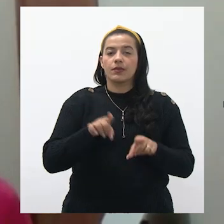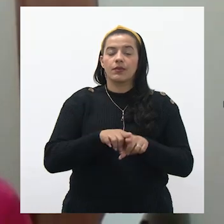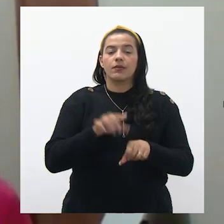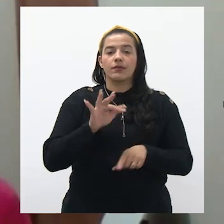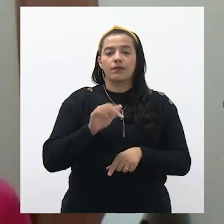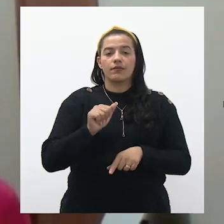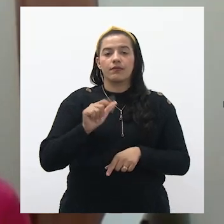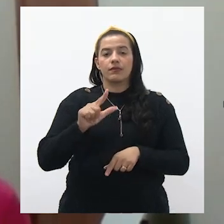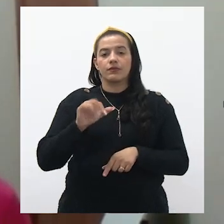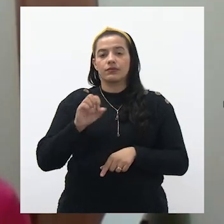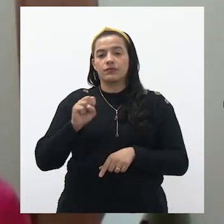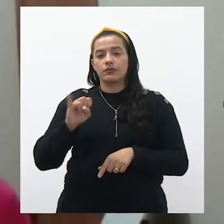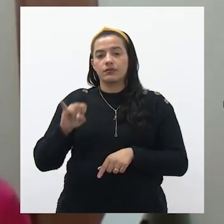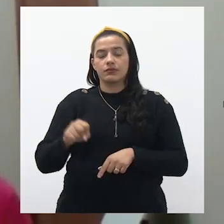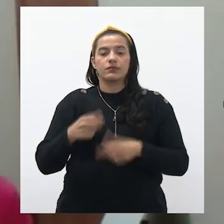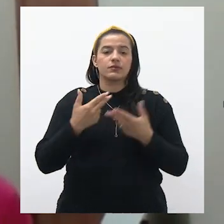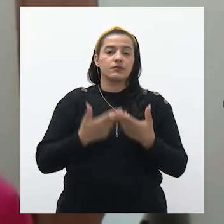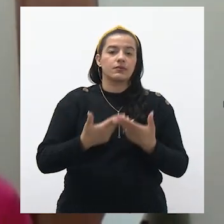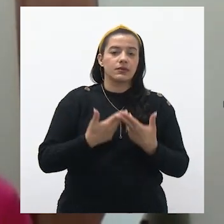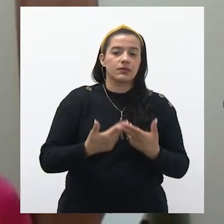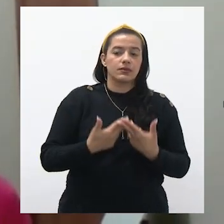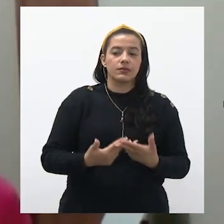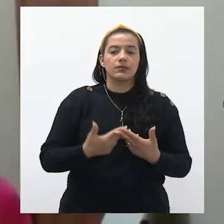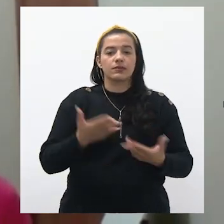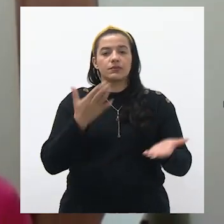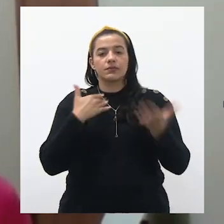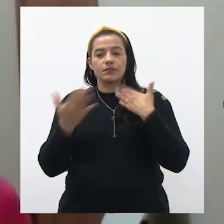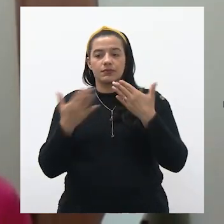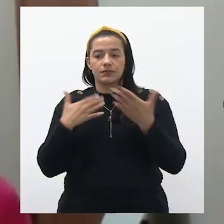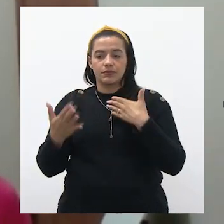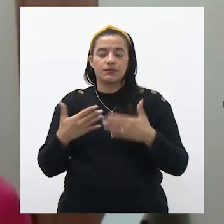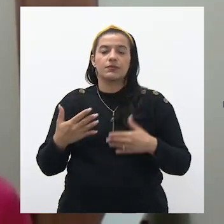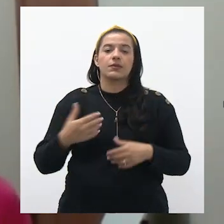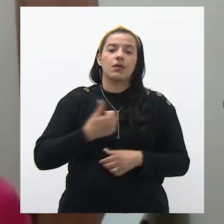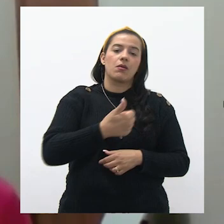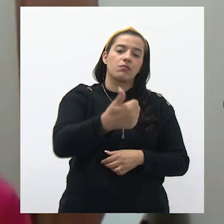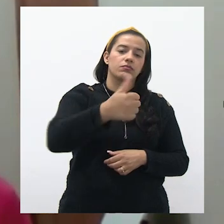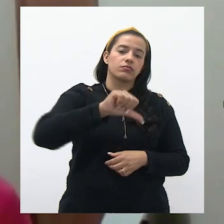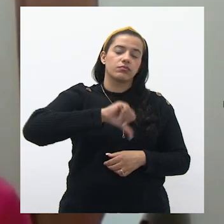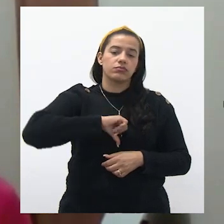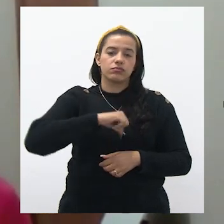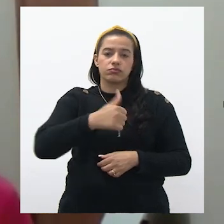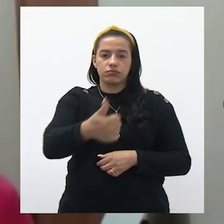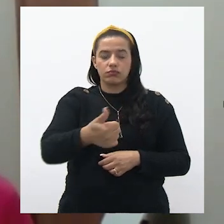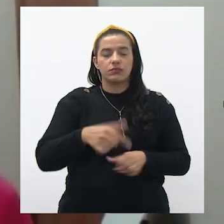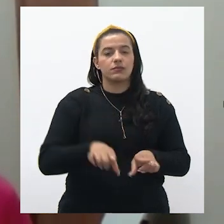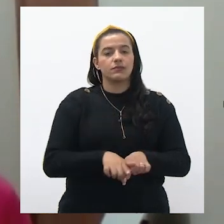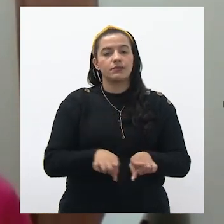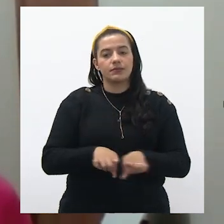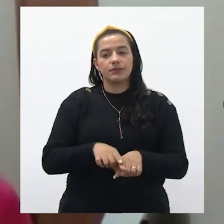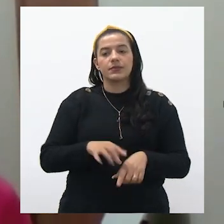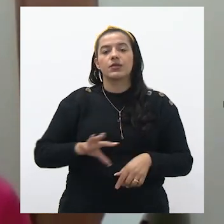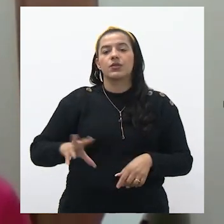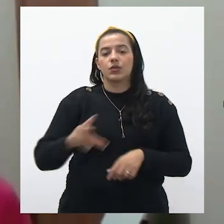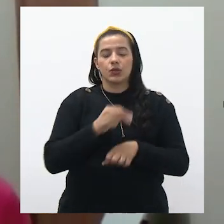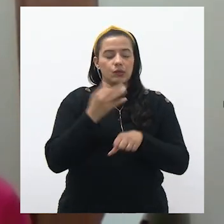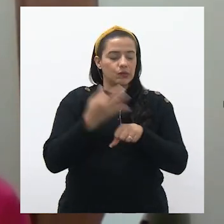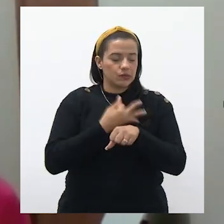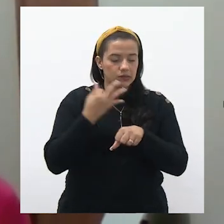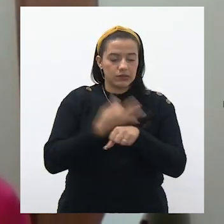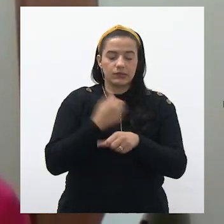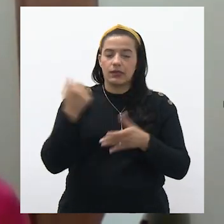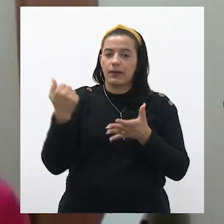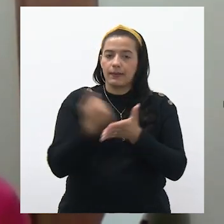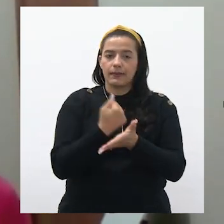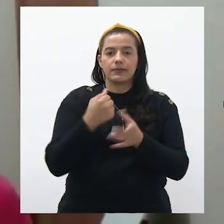comenta diálogo e paciência, muito diálogo, muita resiliência também. Edna, muita tolerância à frustração,